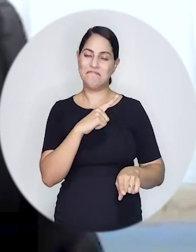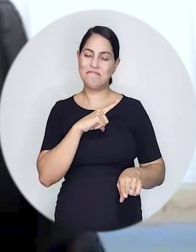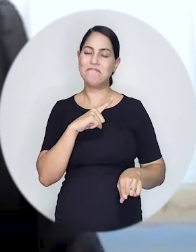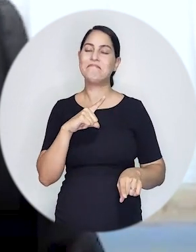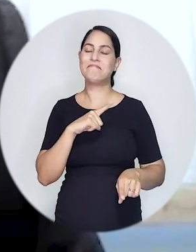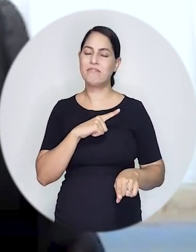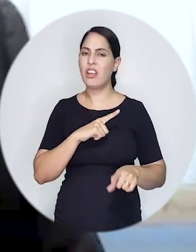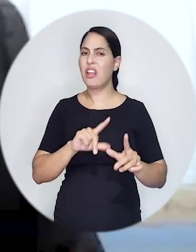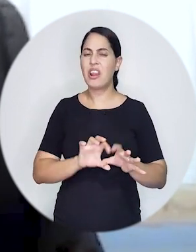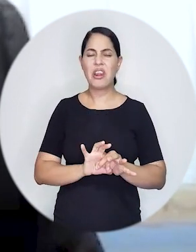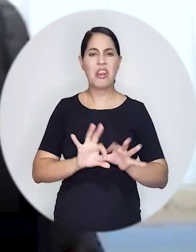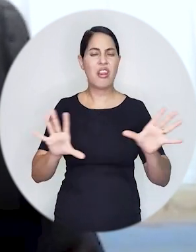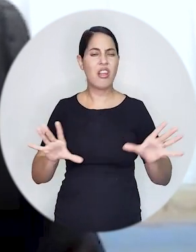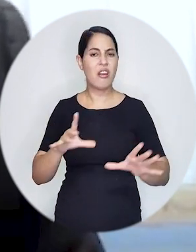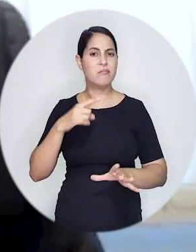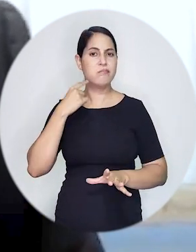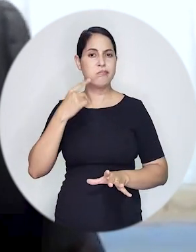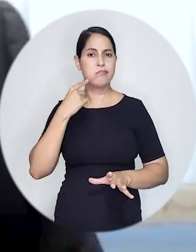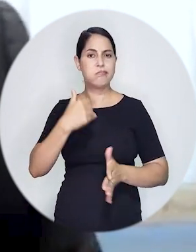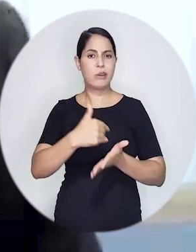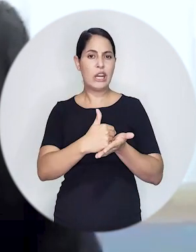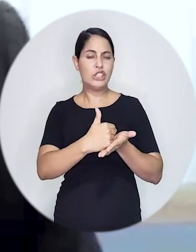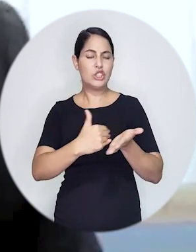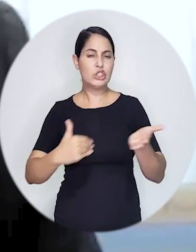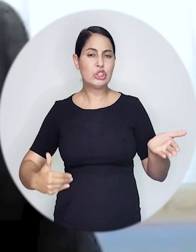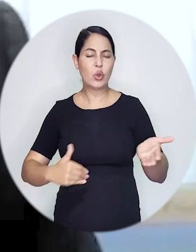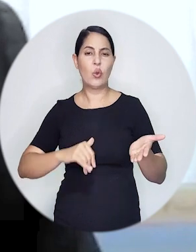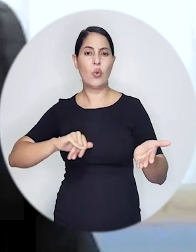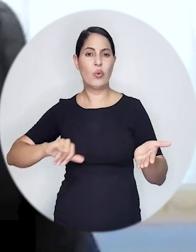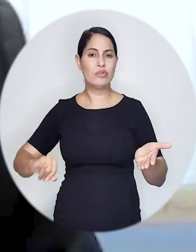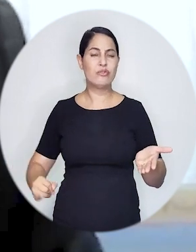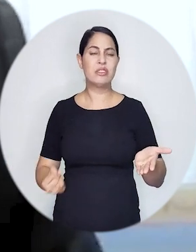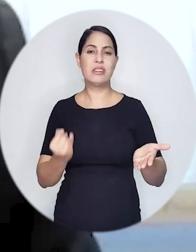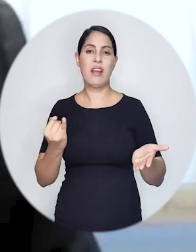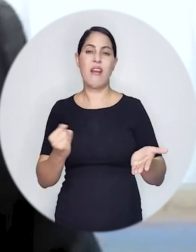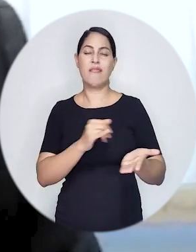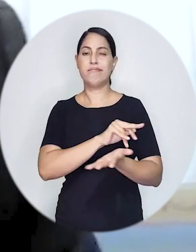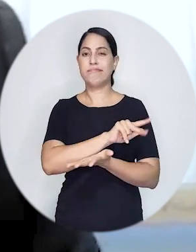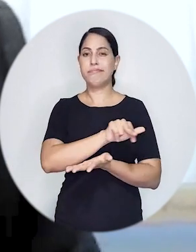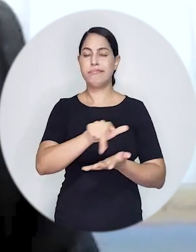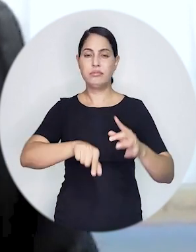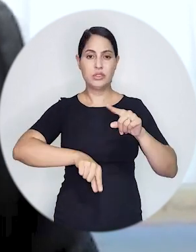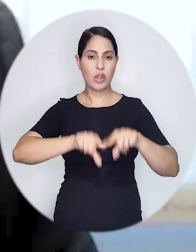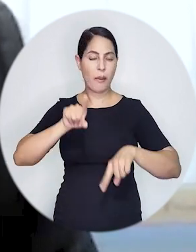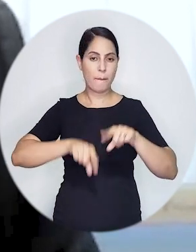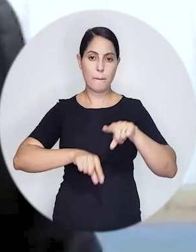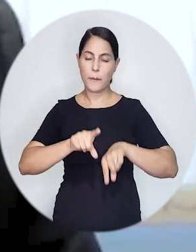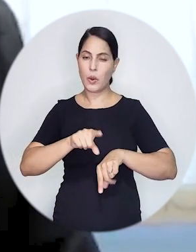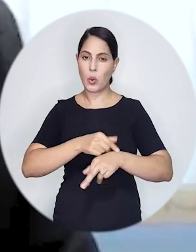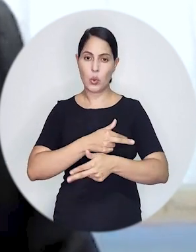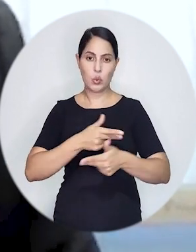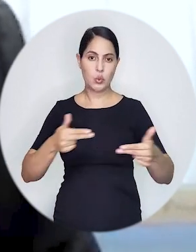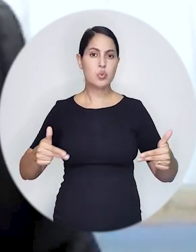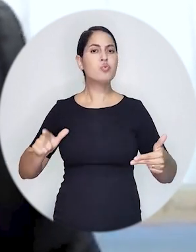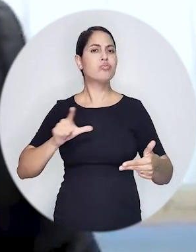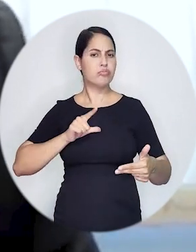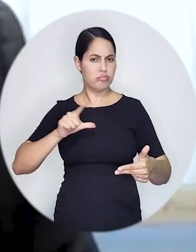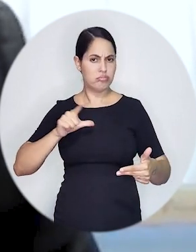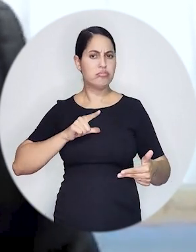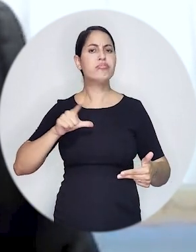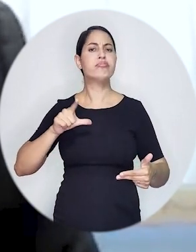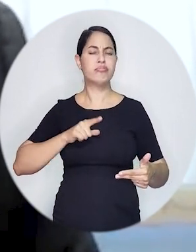parceiros que permitem que o advogado tenha acesso a descontos e vantagens na aquisição